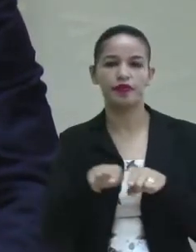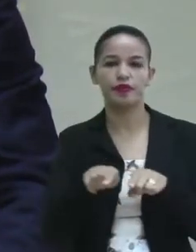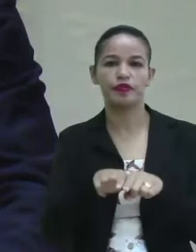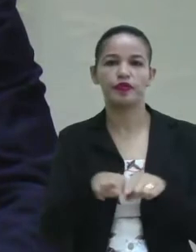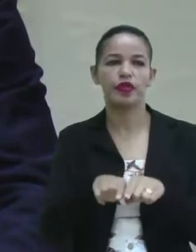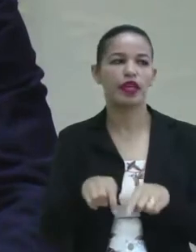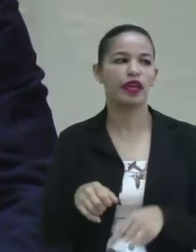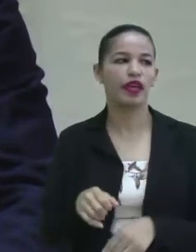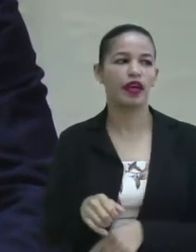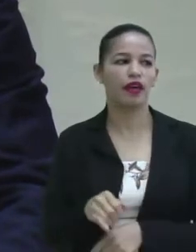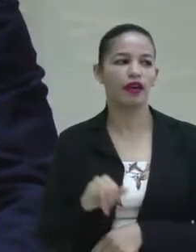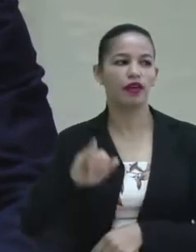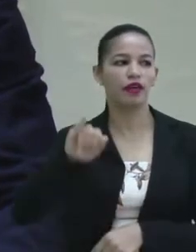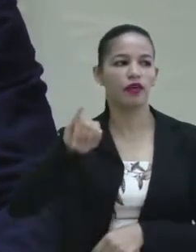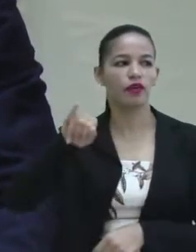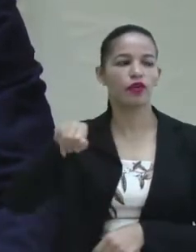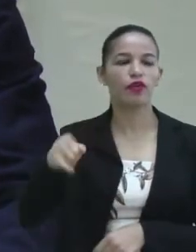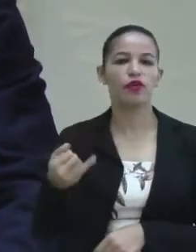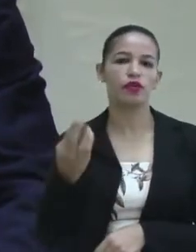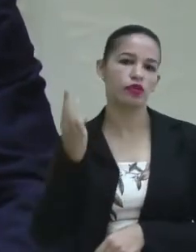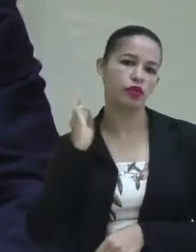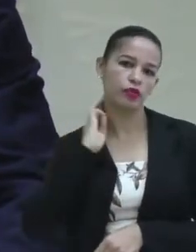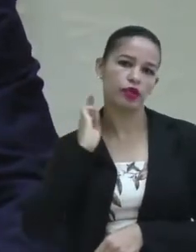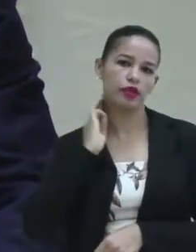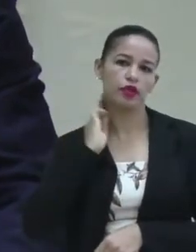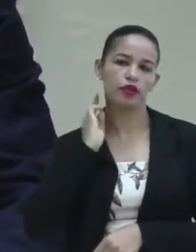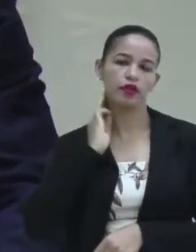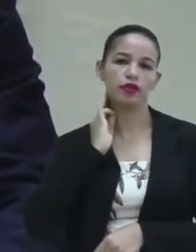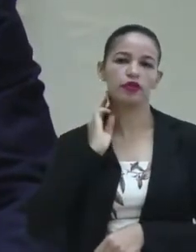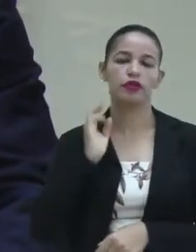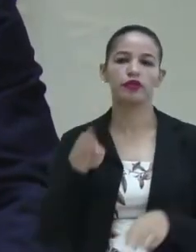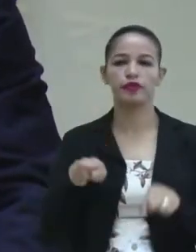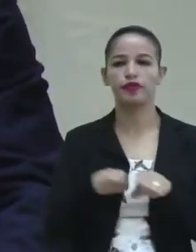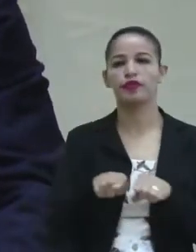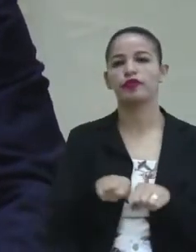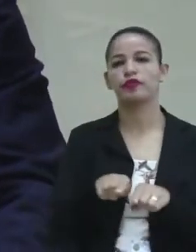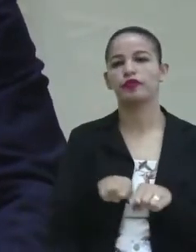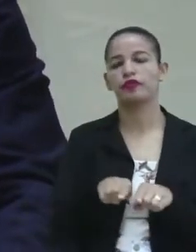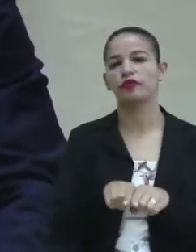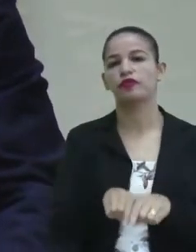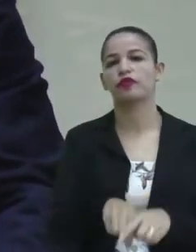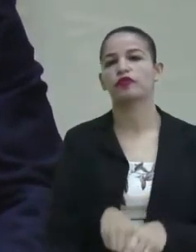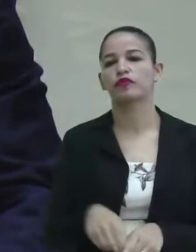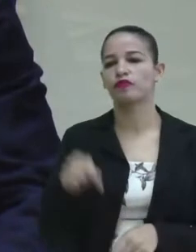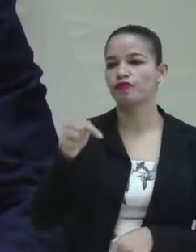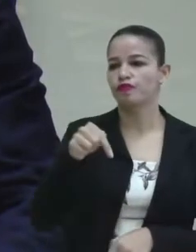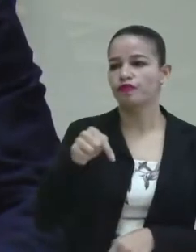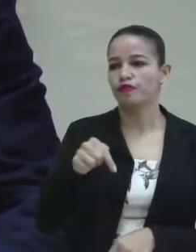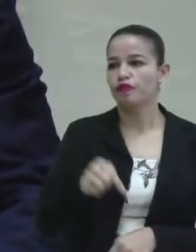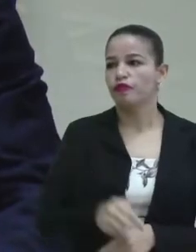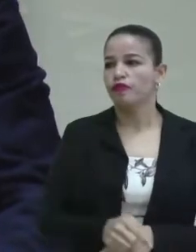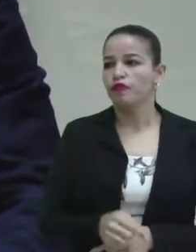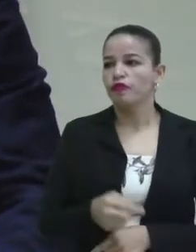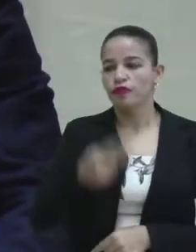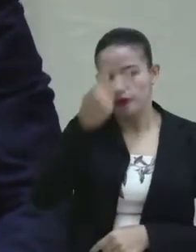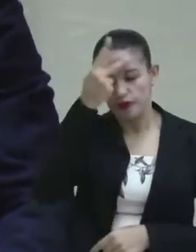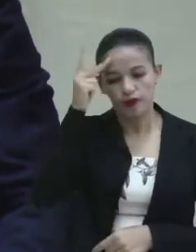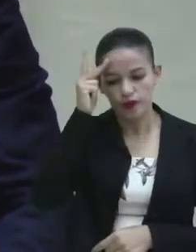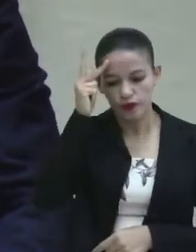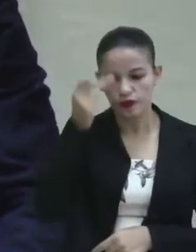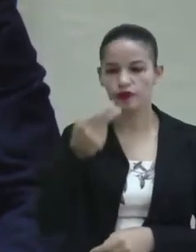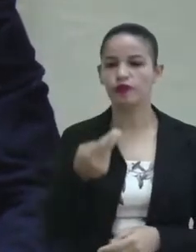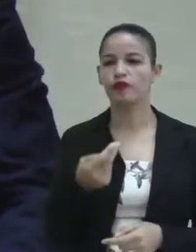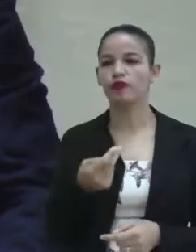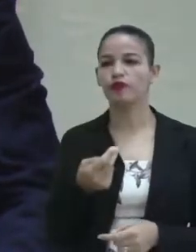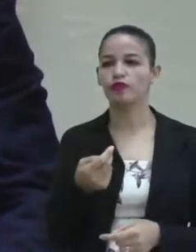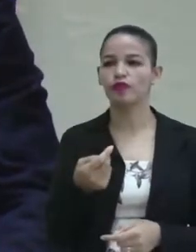lhe parabenizar, agradecer a Deus pelo dom da sua existência em nosso meio, por estar aqui, uma pessoa que todo dia que eu converso com você,